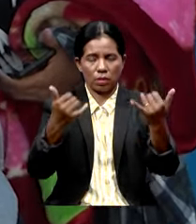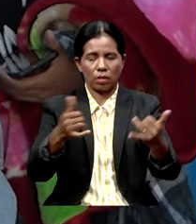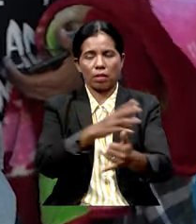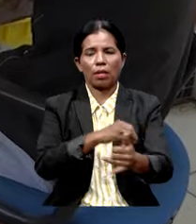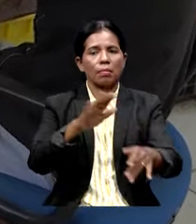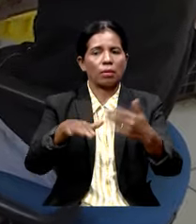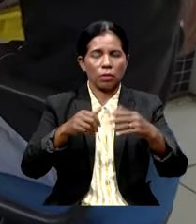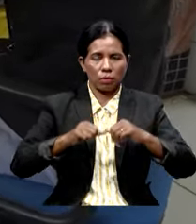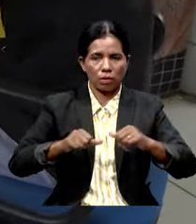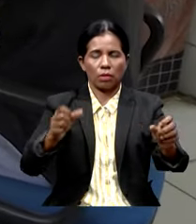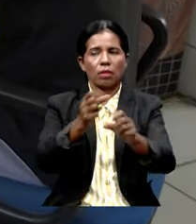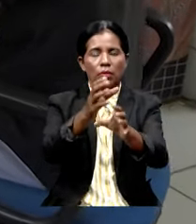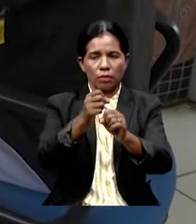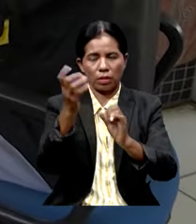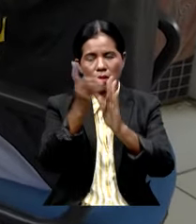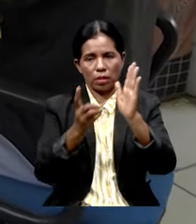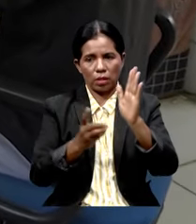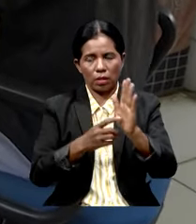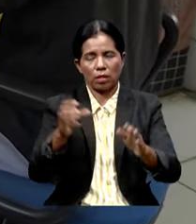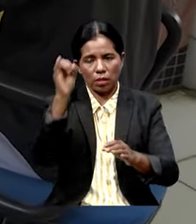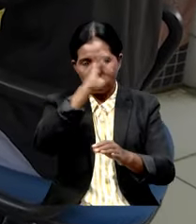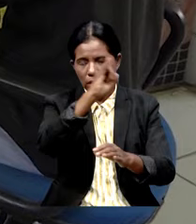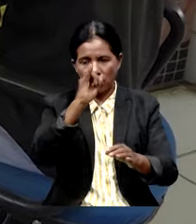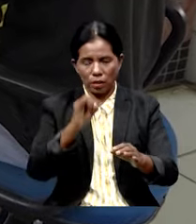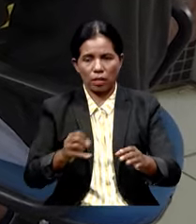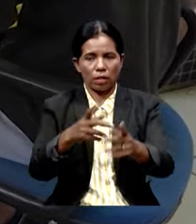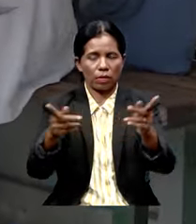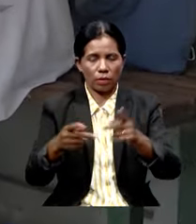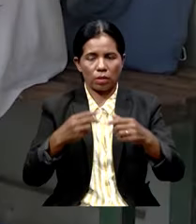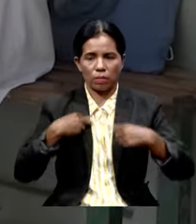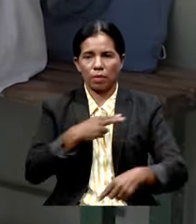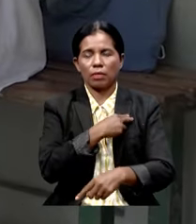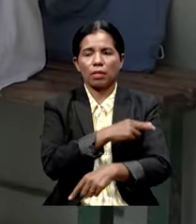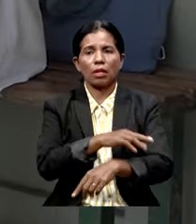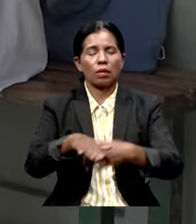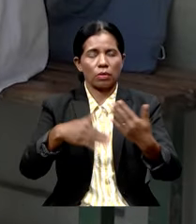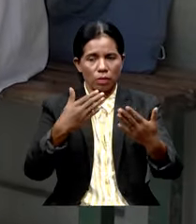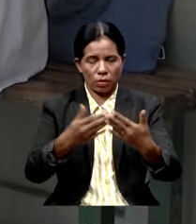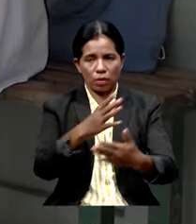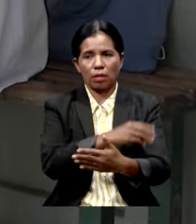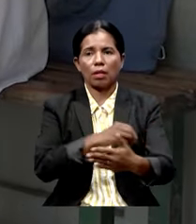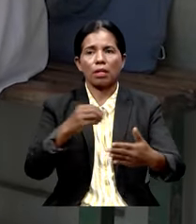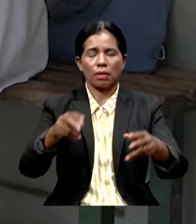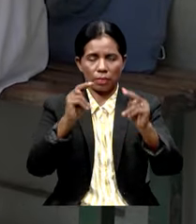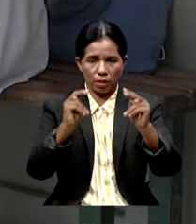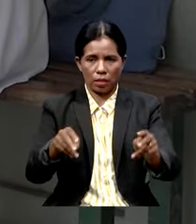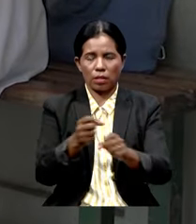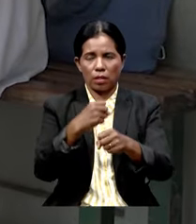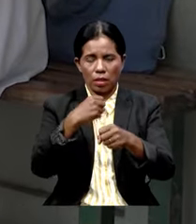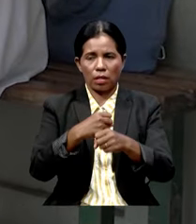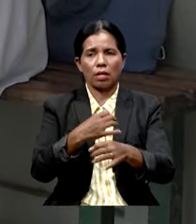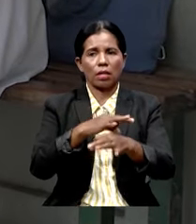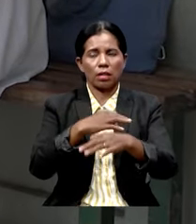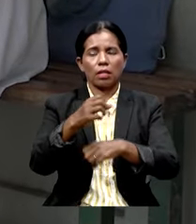engenheiro Sira continua o levantamento, onde identifica posto no Centro de Saúde Sira e Território Nacional, e bem, mas precisa atuar a